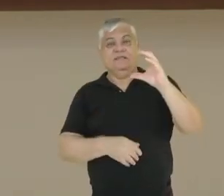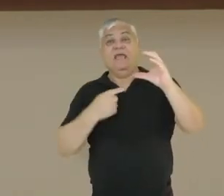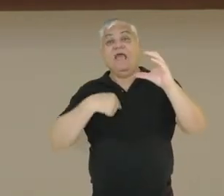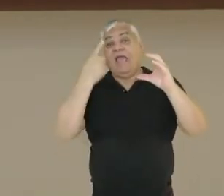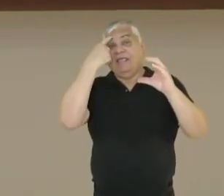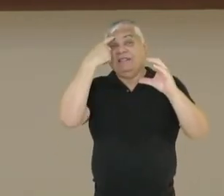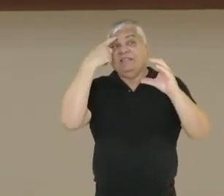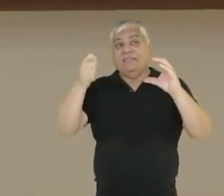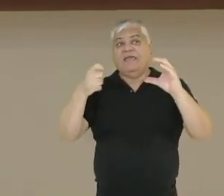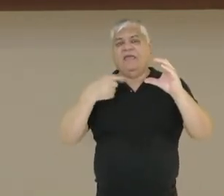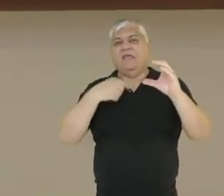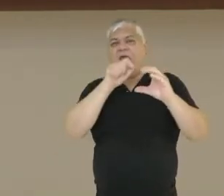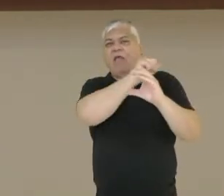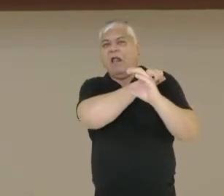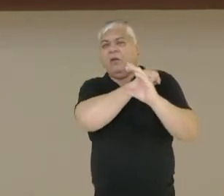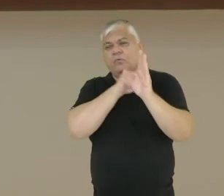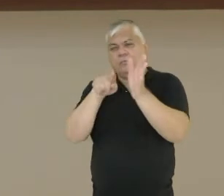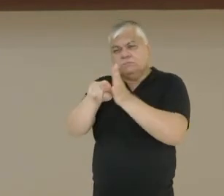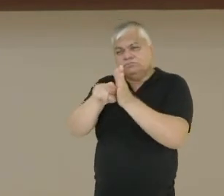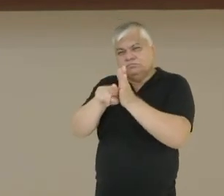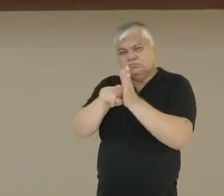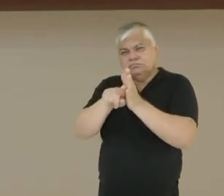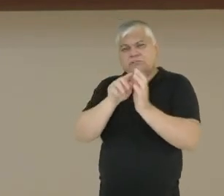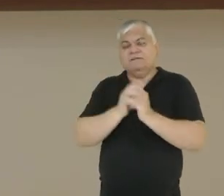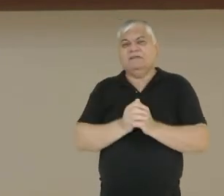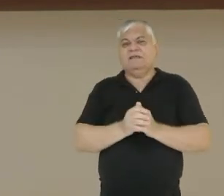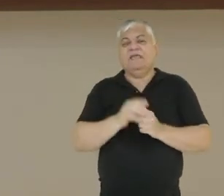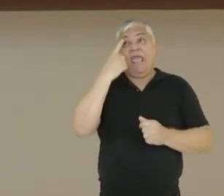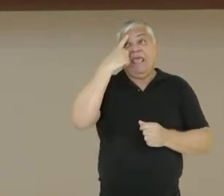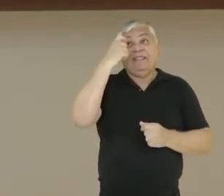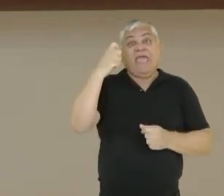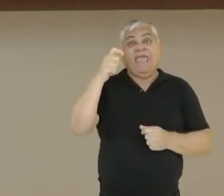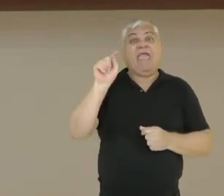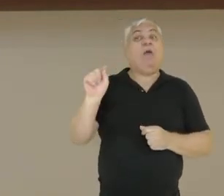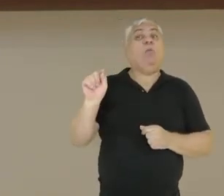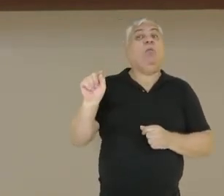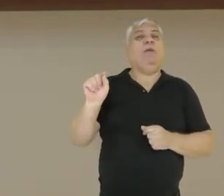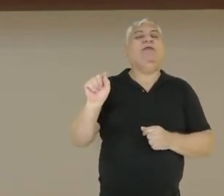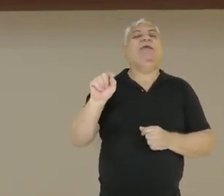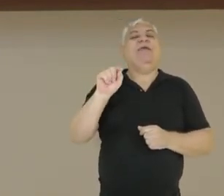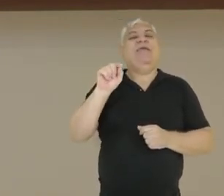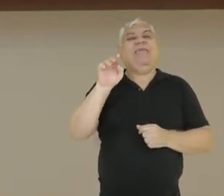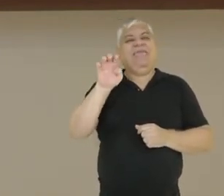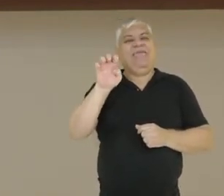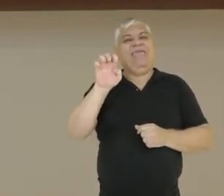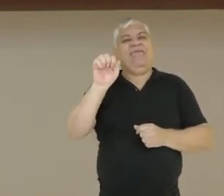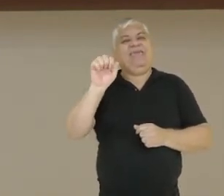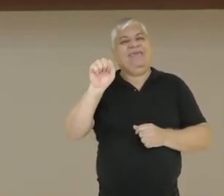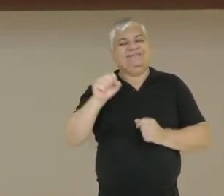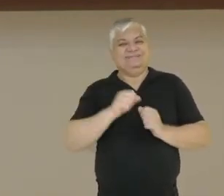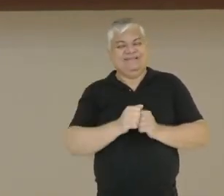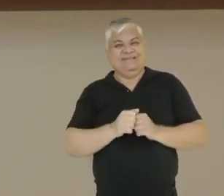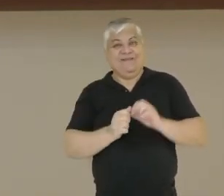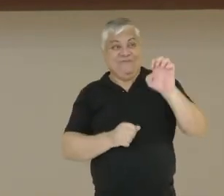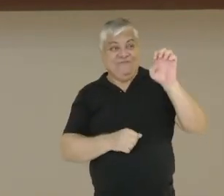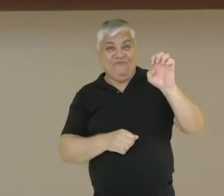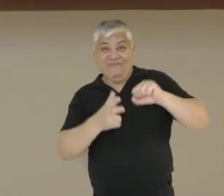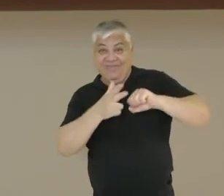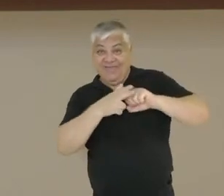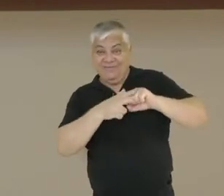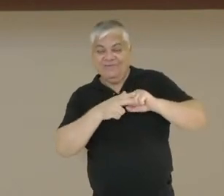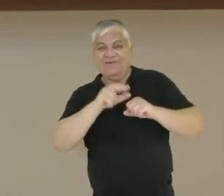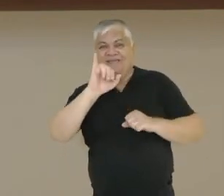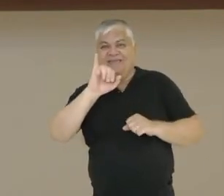que os alunos pesquisem, a ideia é essa. Depois do é, que é um verbo de ligação, predicativo do